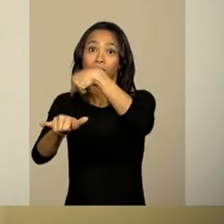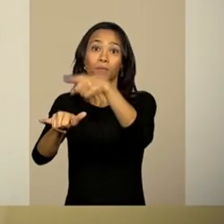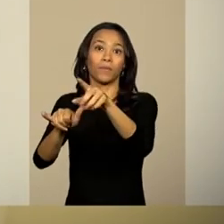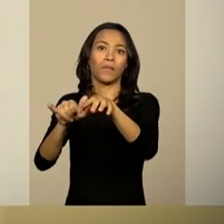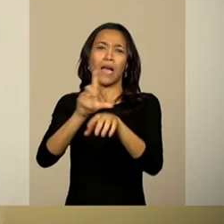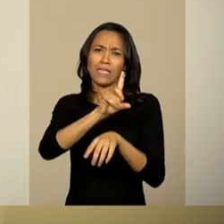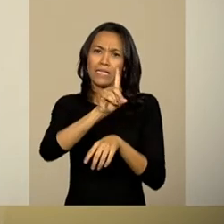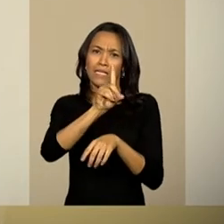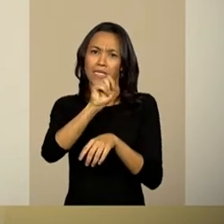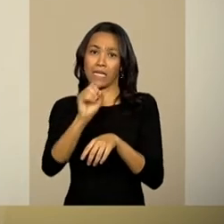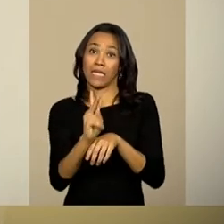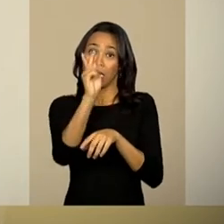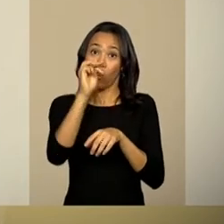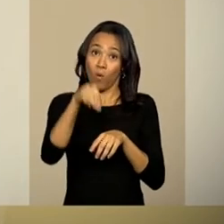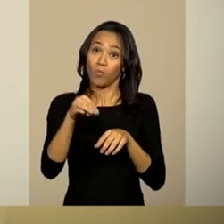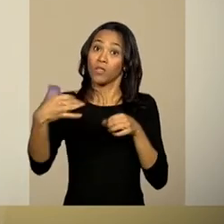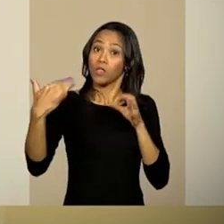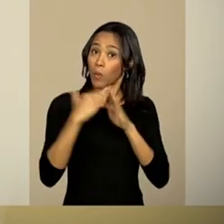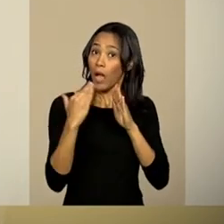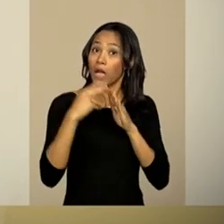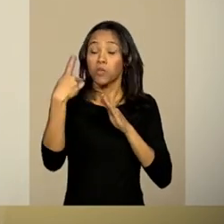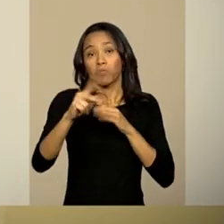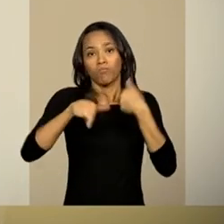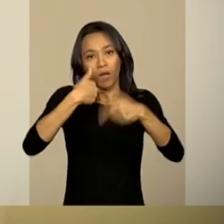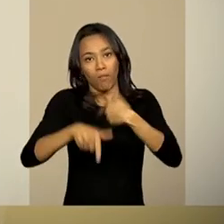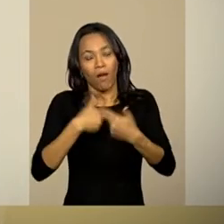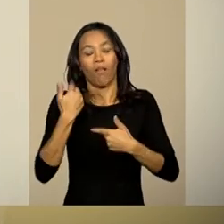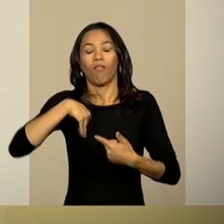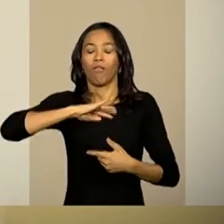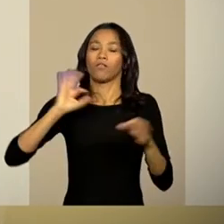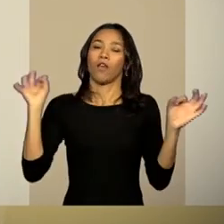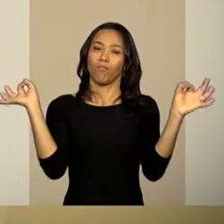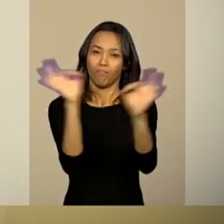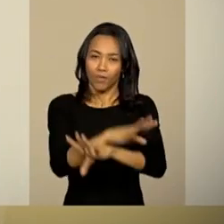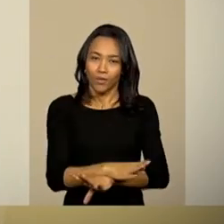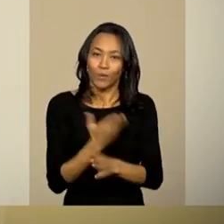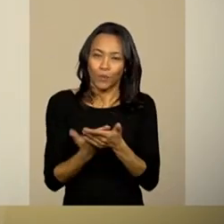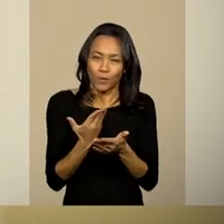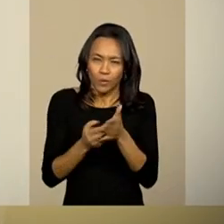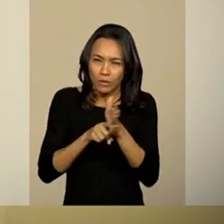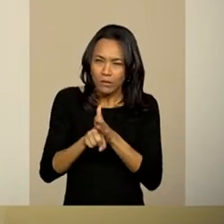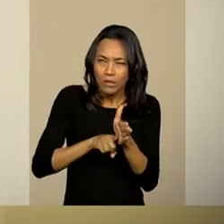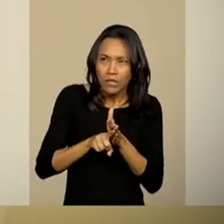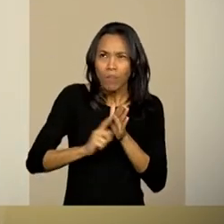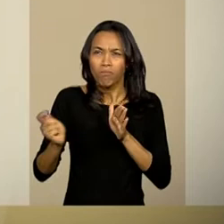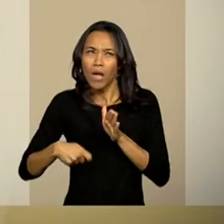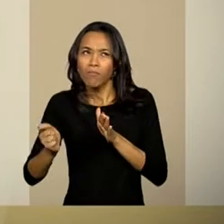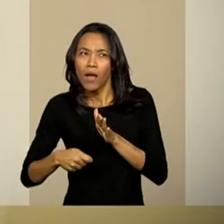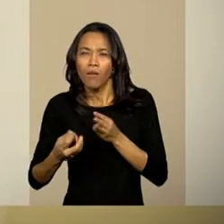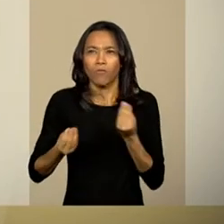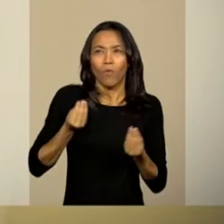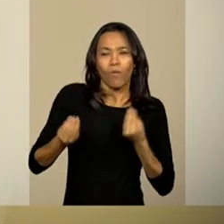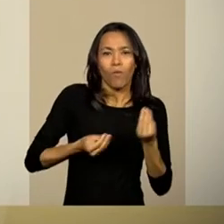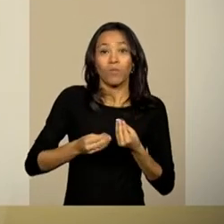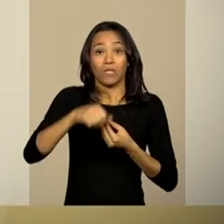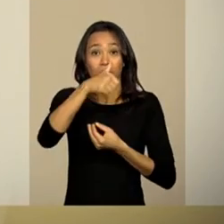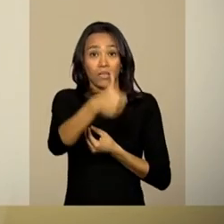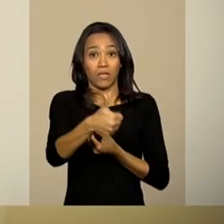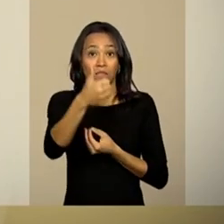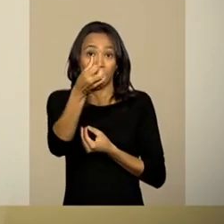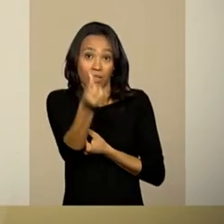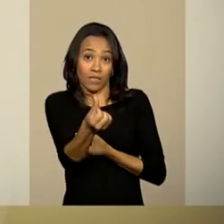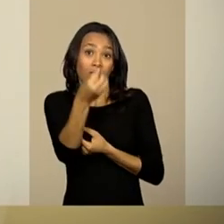100 quilômetros de onde mora ou trabalha. Nós já concluímos os estudos de viabilidade de